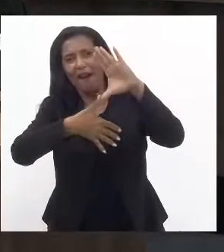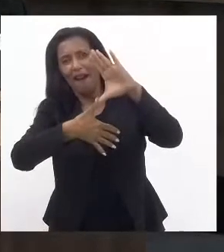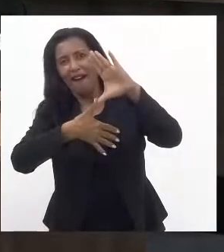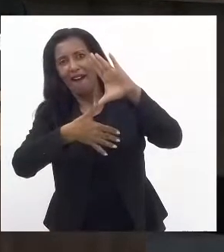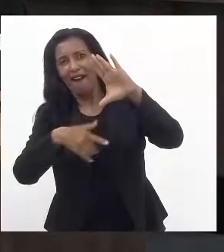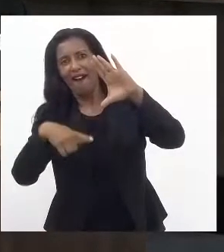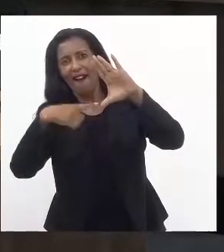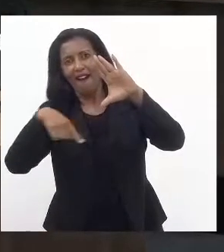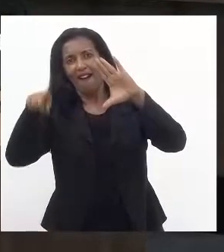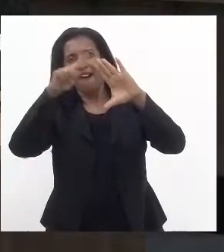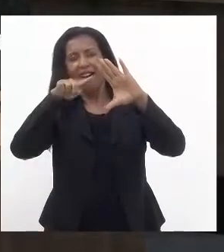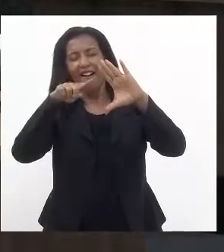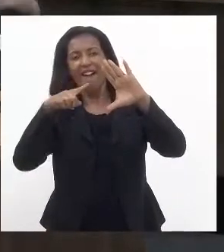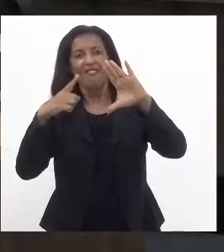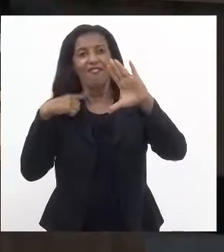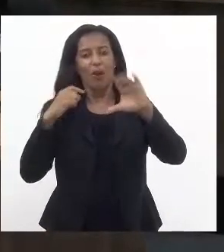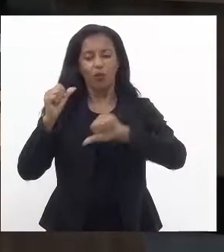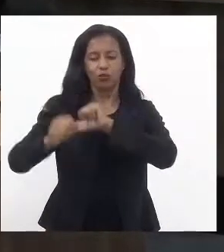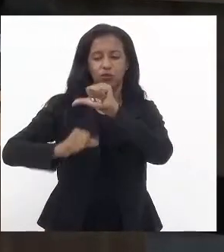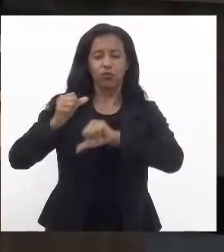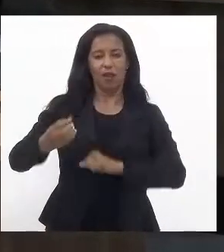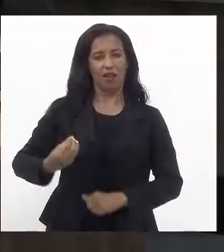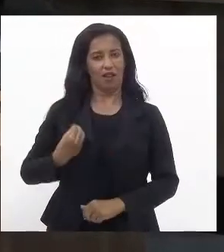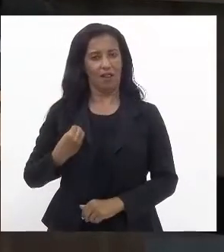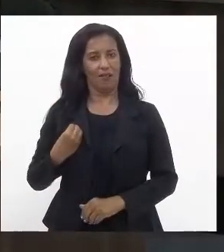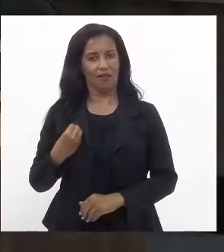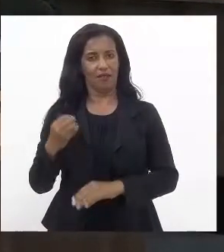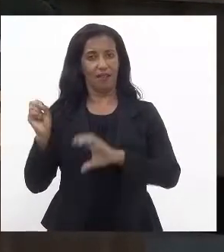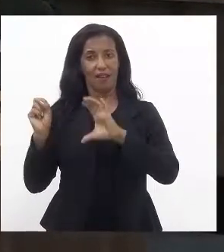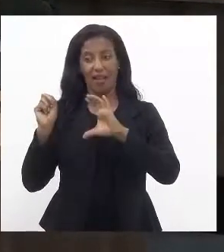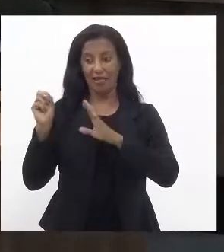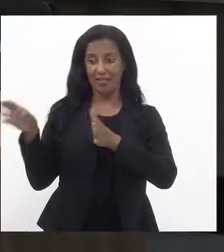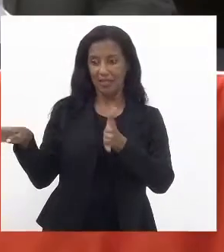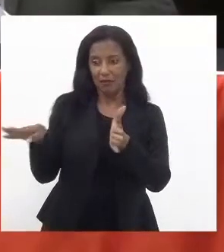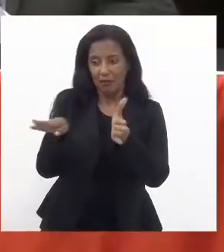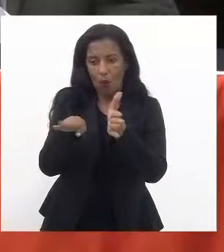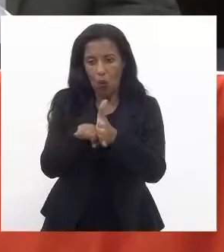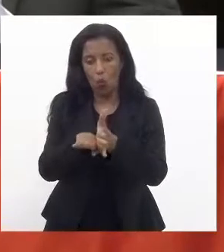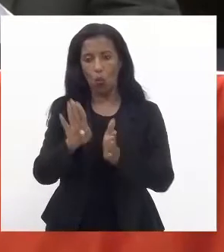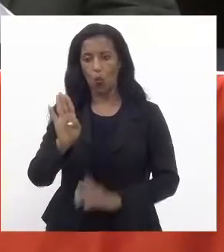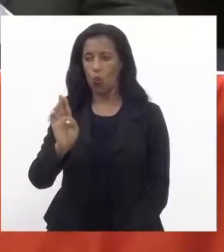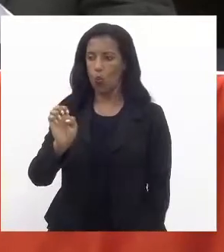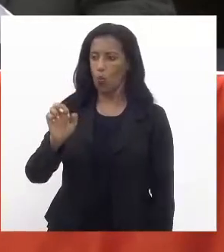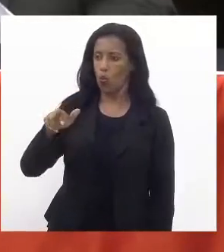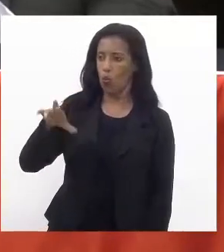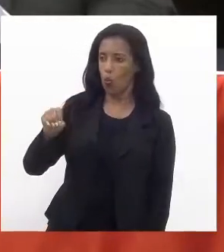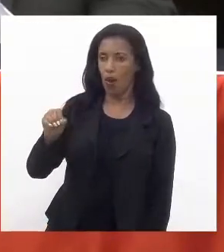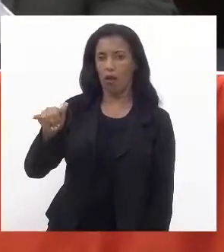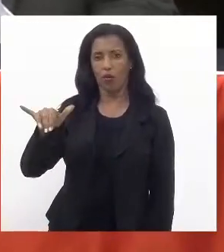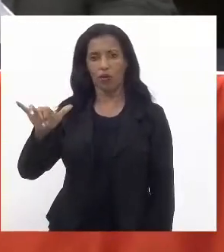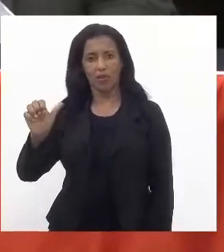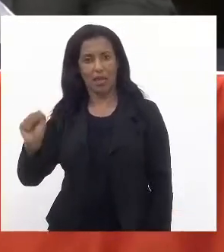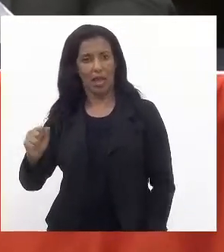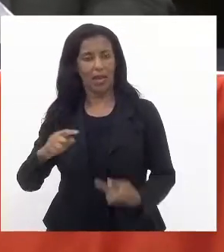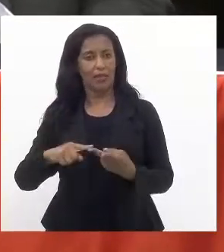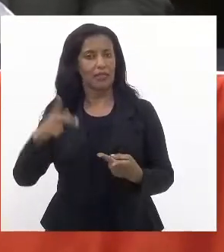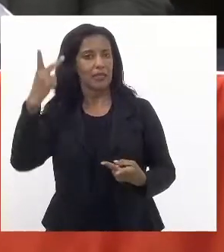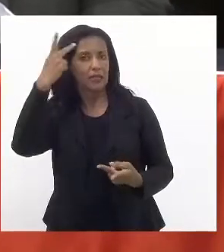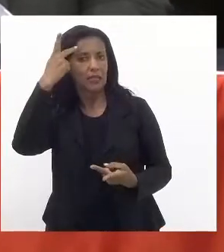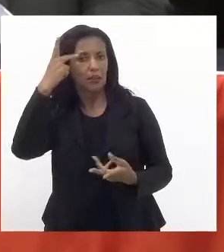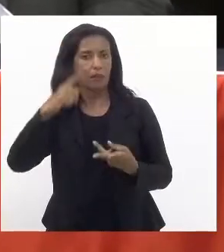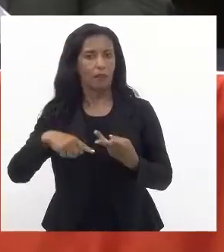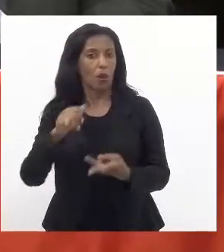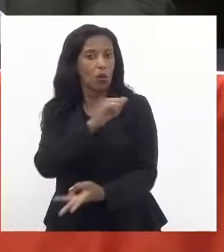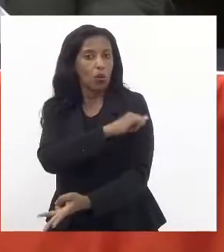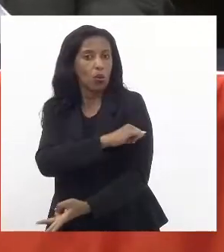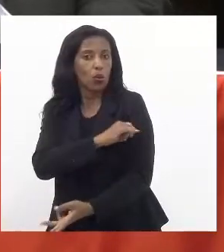possibilidade de refazerem as suas vidas. Assim, desembarcavam nos portos em Buenos Aires, no Rio de Janeiro, em Santos, para